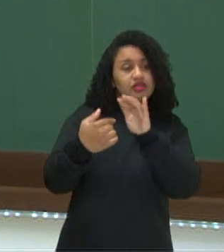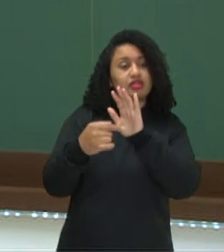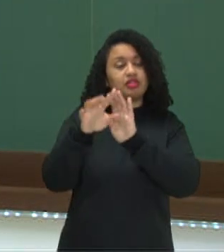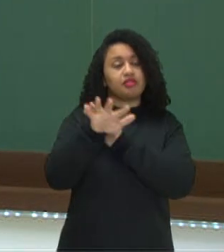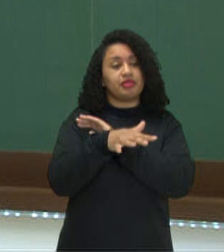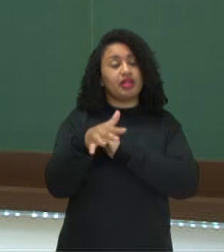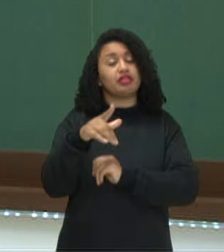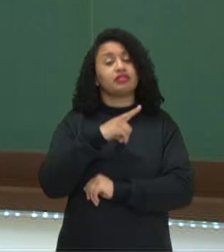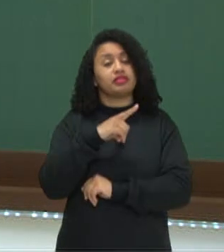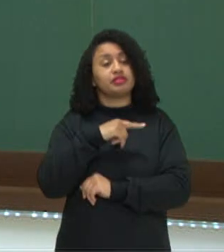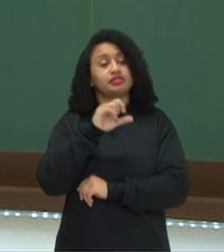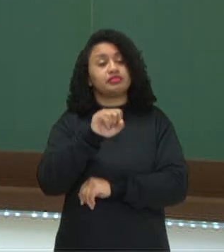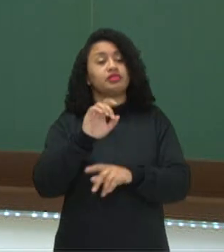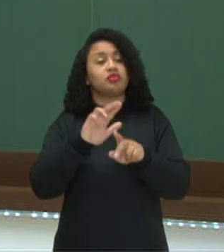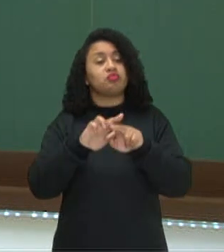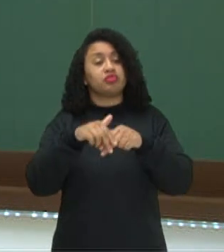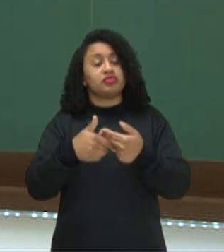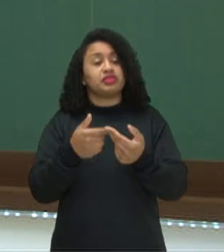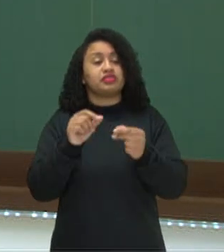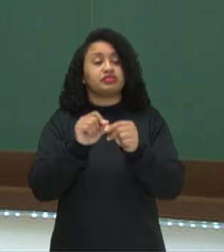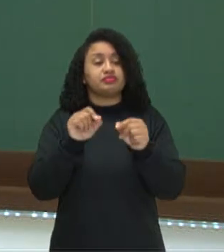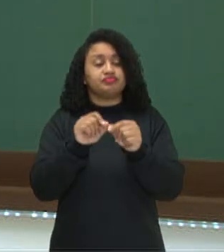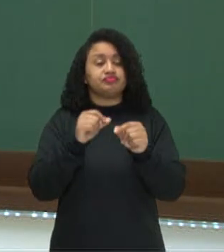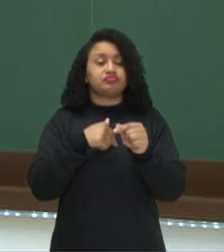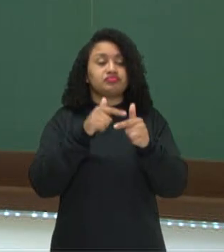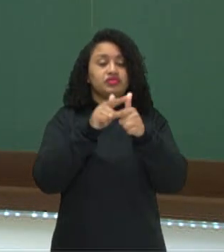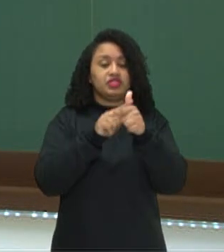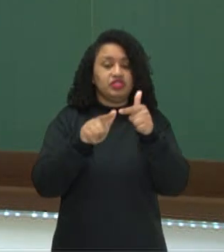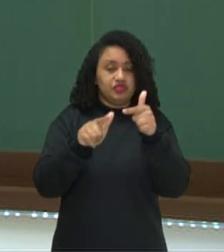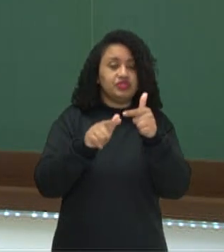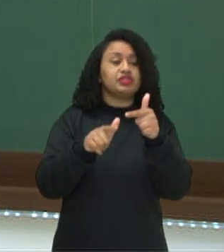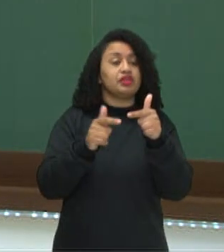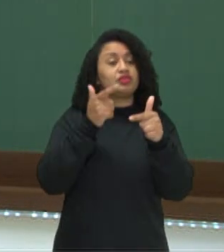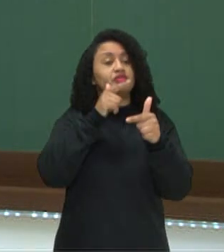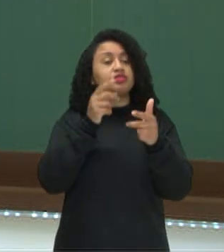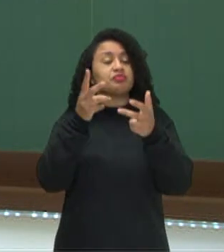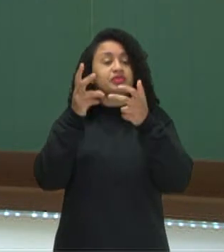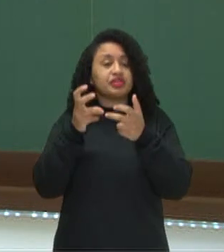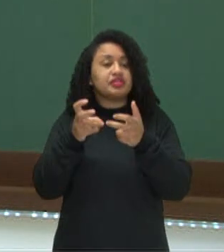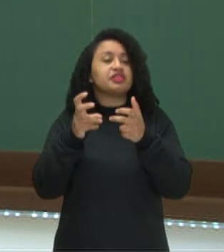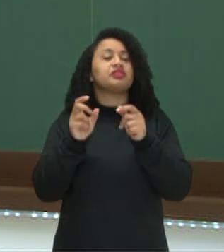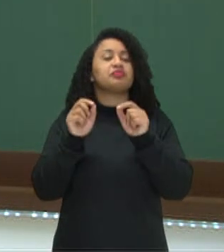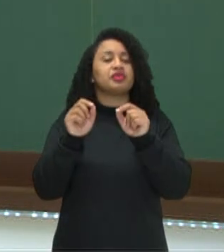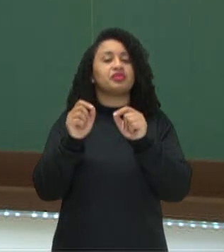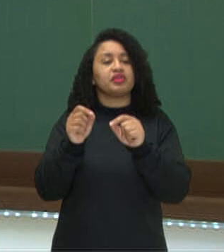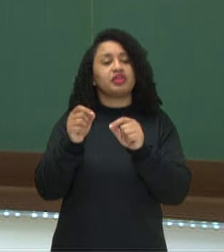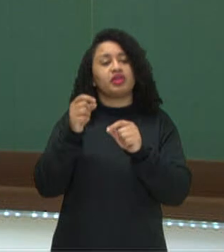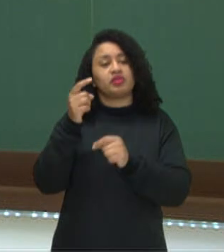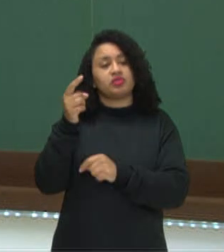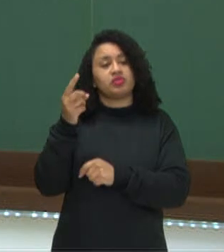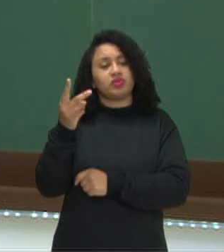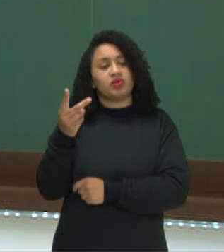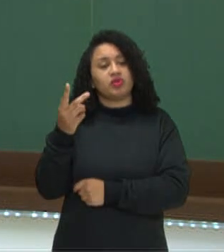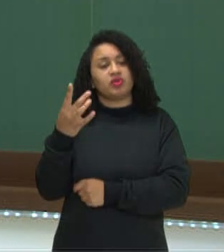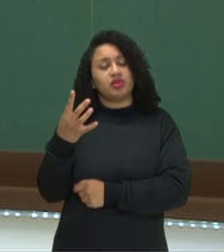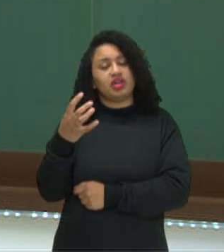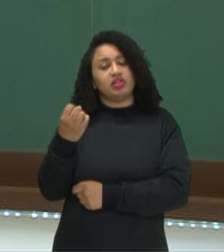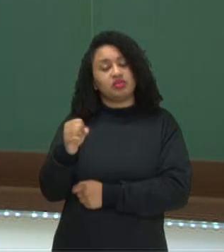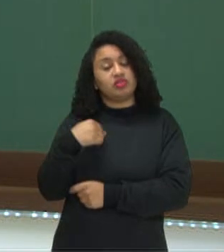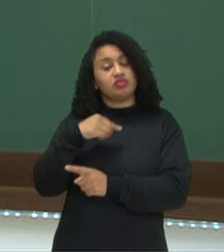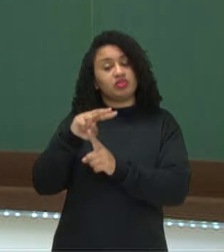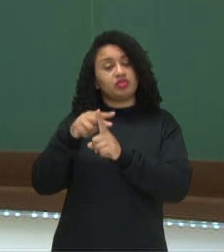Existe sim. Então, é feito a divisão e a gente pode observar aqui, ó, que foi dobrando,